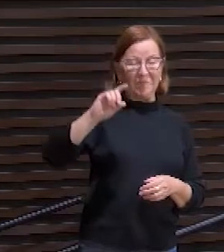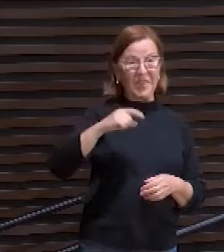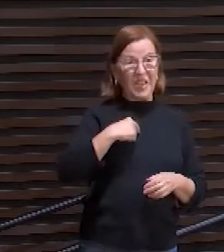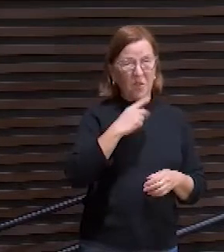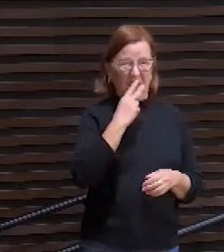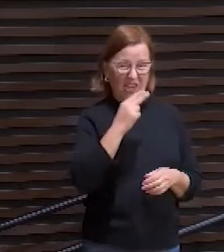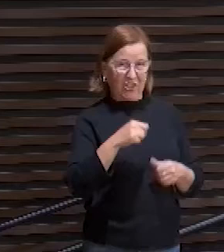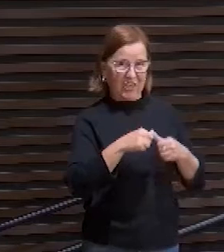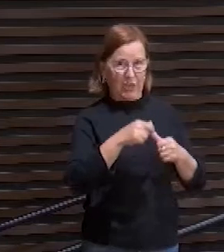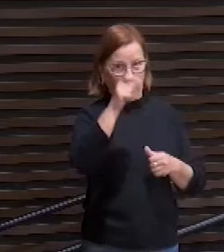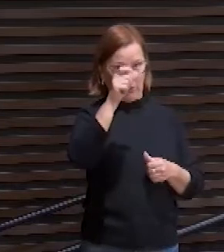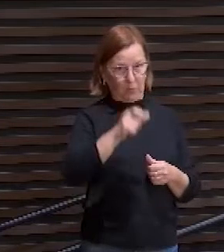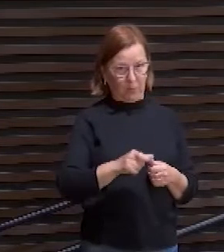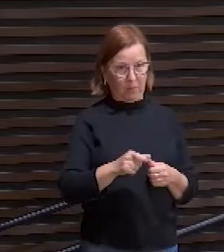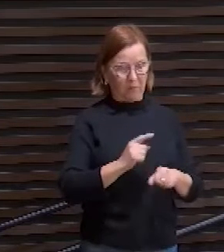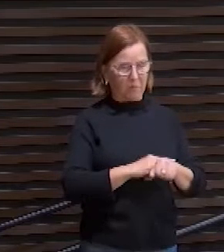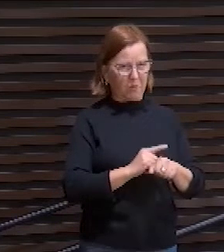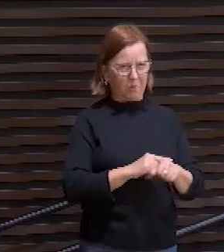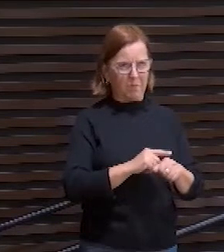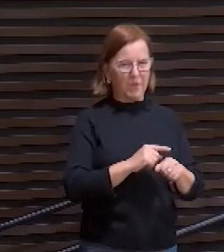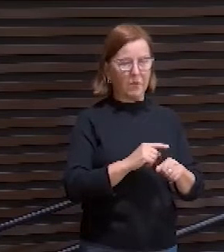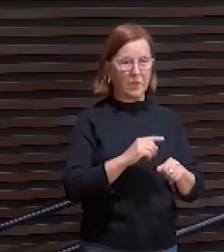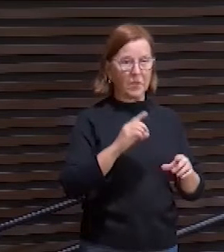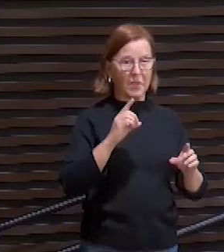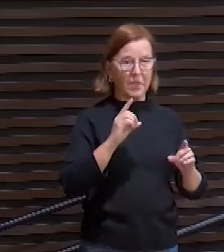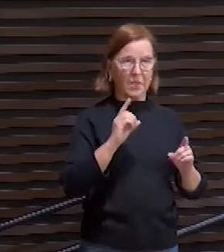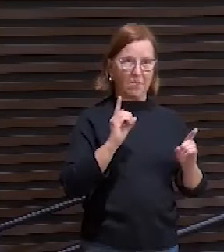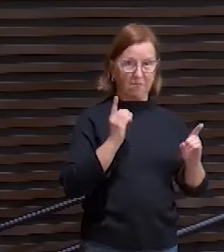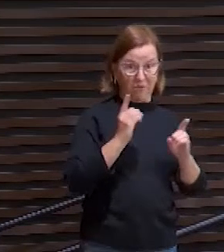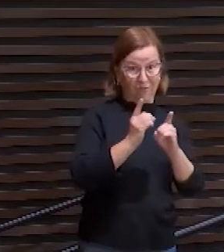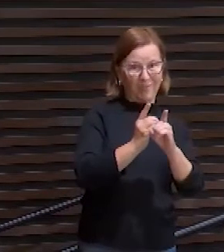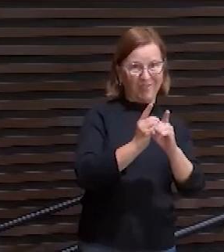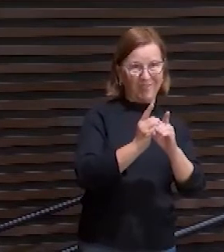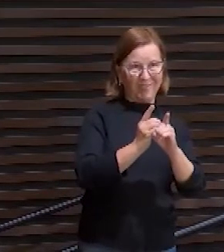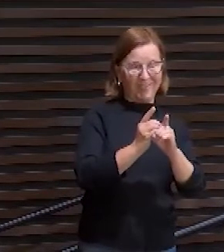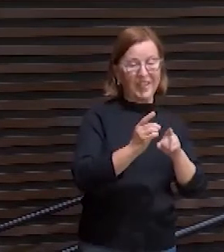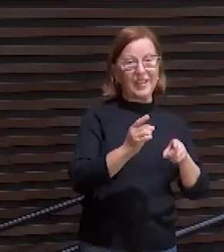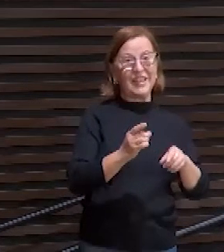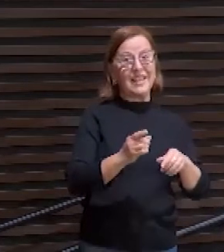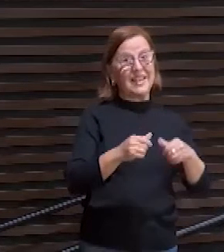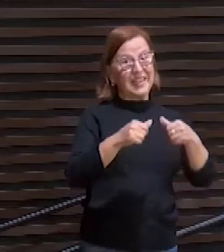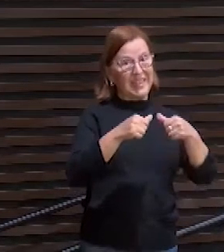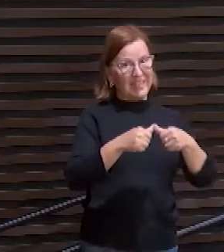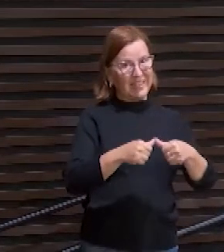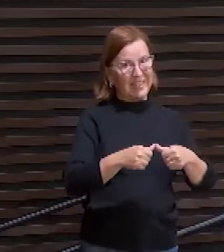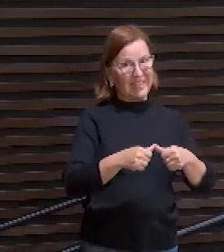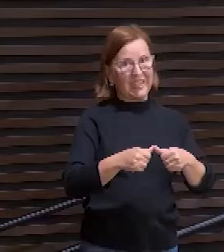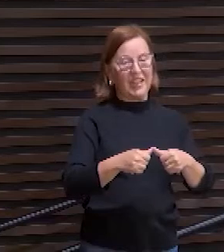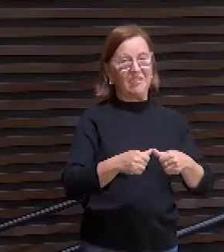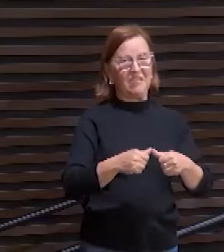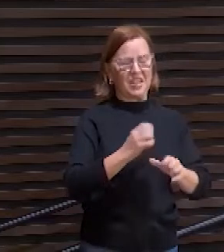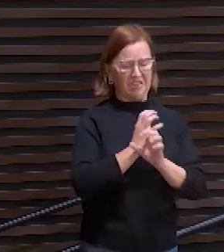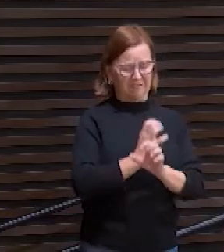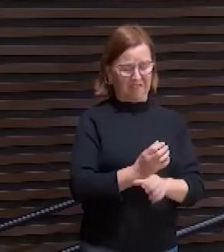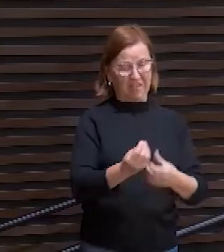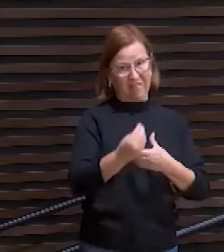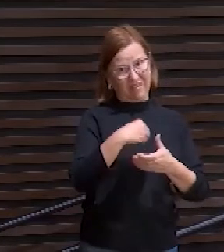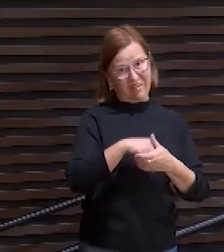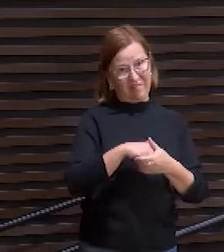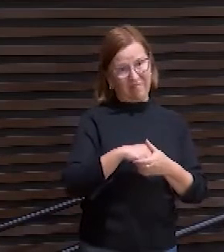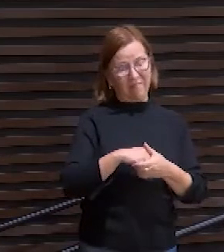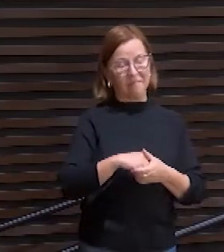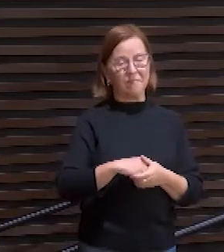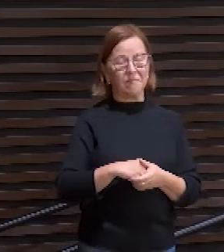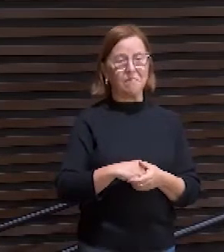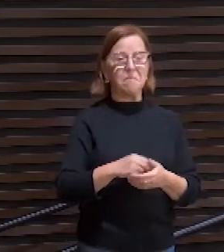quando ele se dirigiu a Jesus, ele estava com este vazio. Apesar de tudo que ele fazia e de tudo